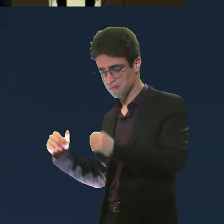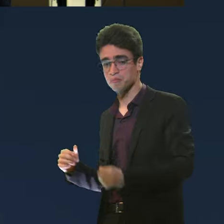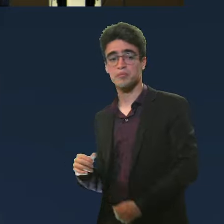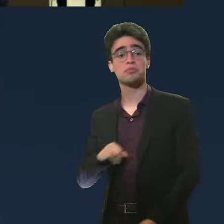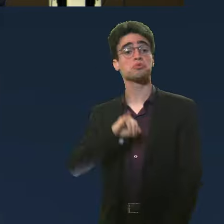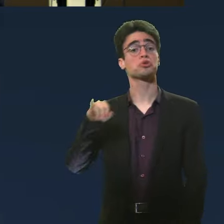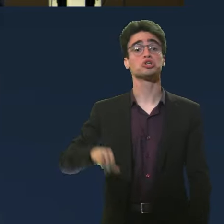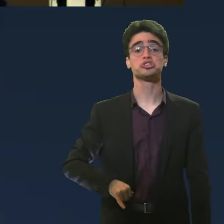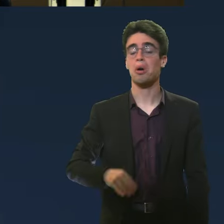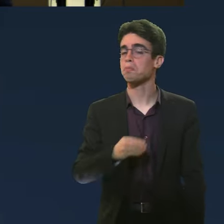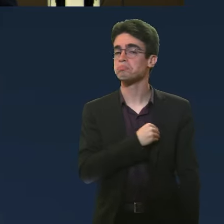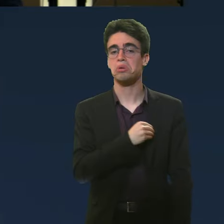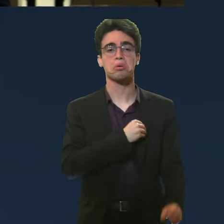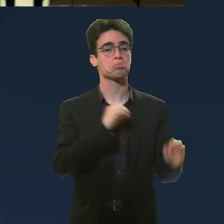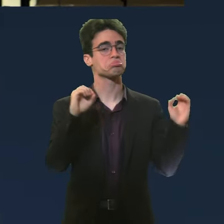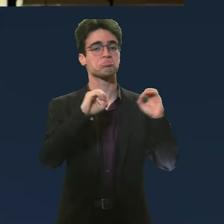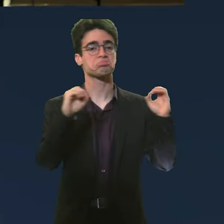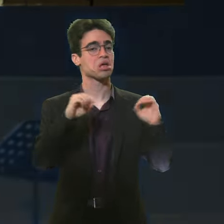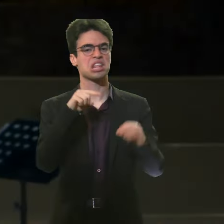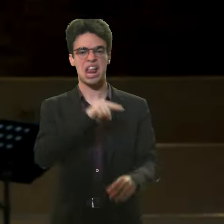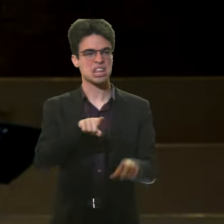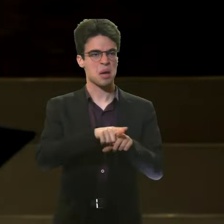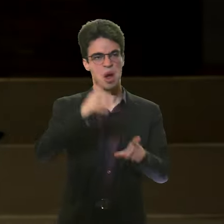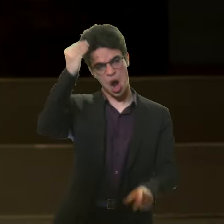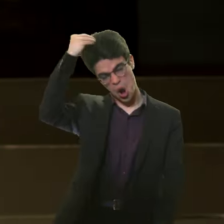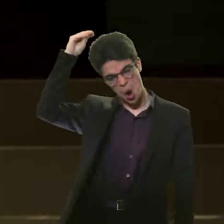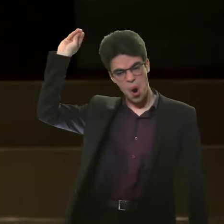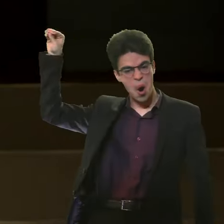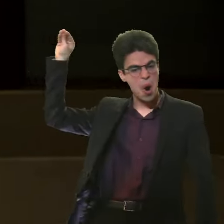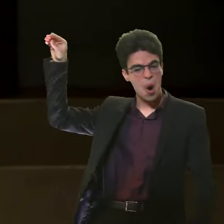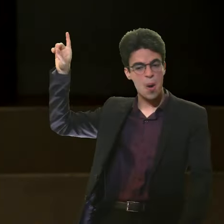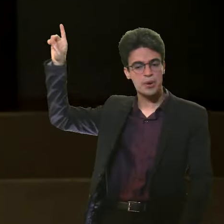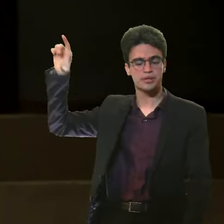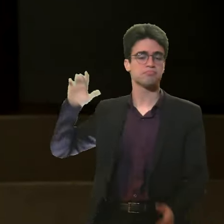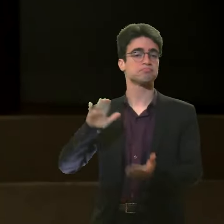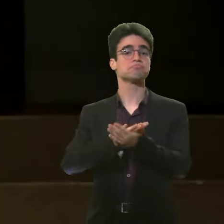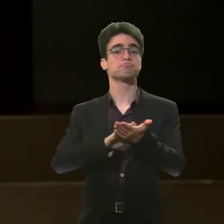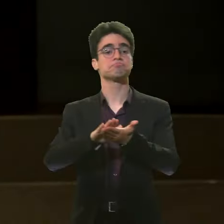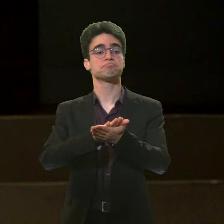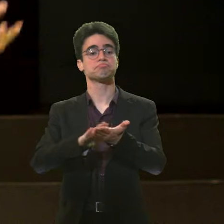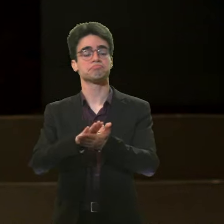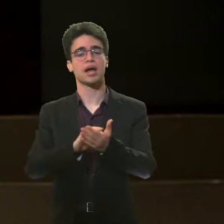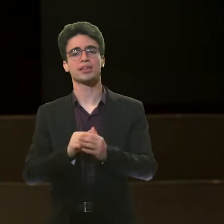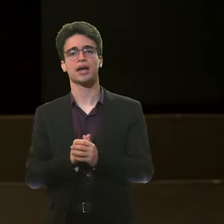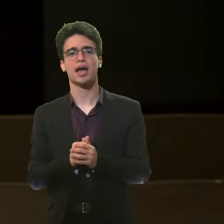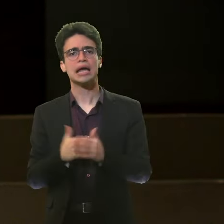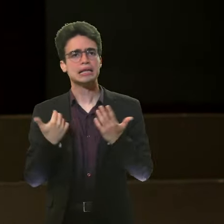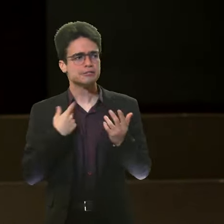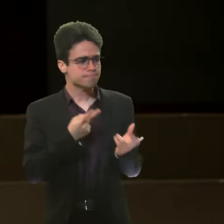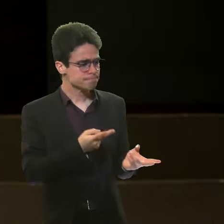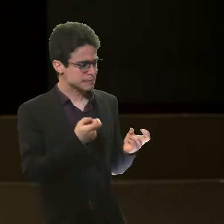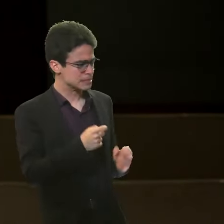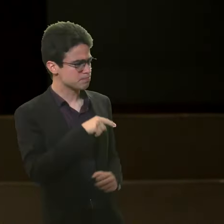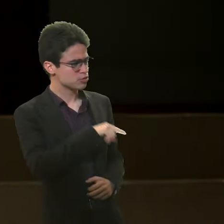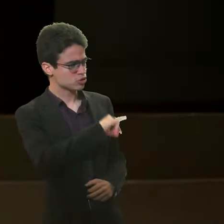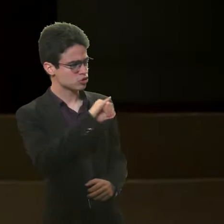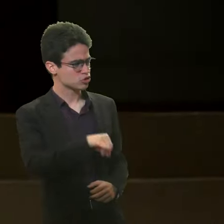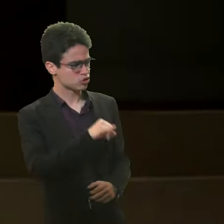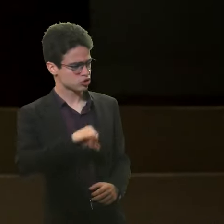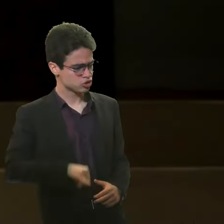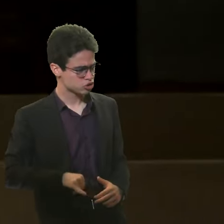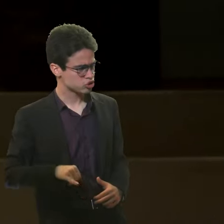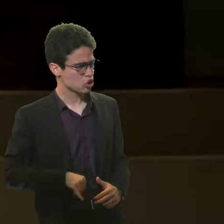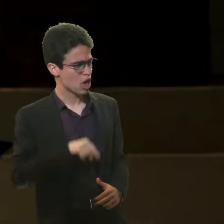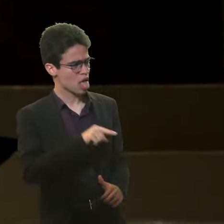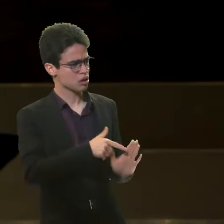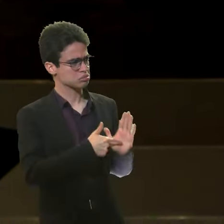de nada culpou a Deus. Então nós vemos uma atitude de Jó surpreendente. Esse homem, depois